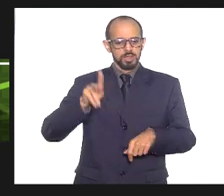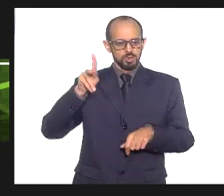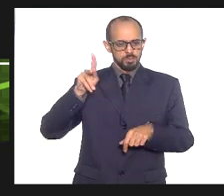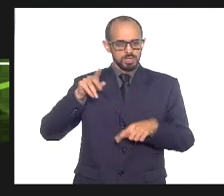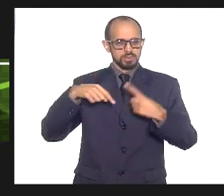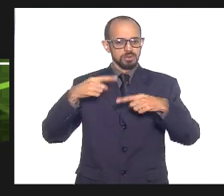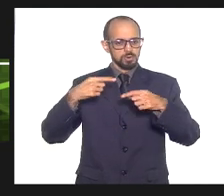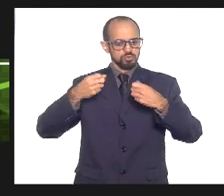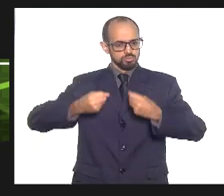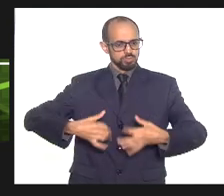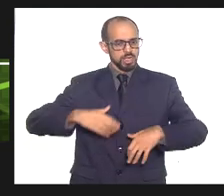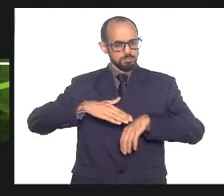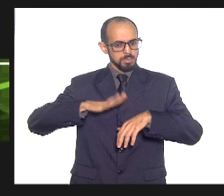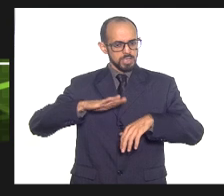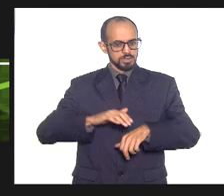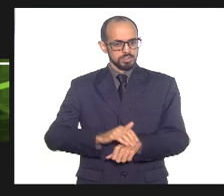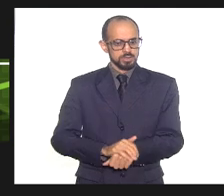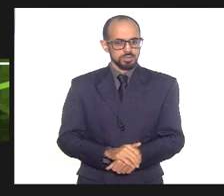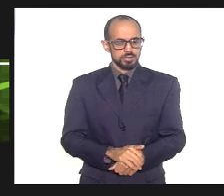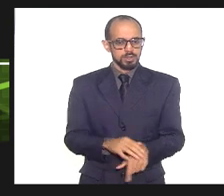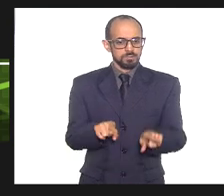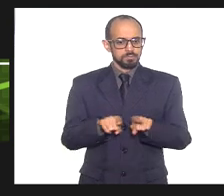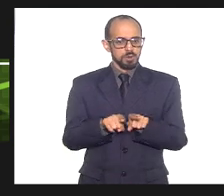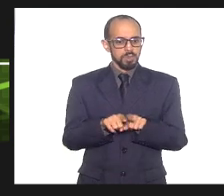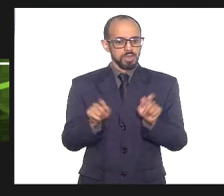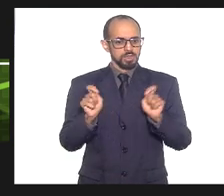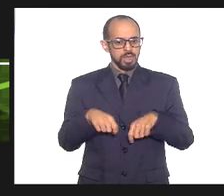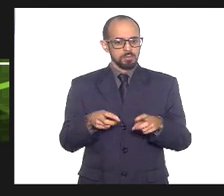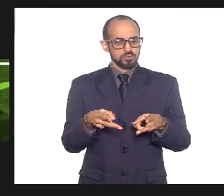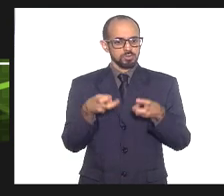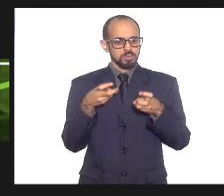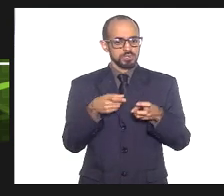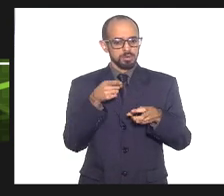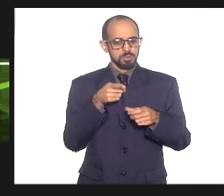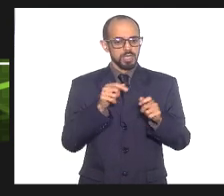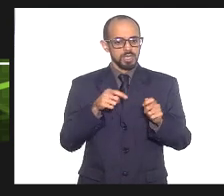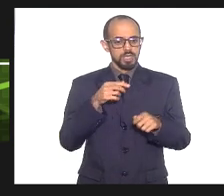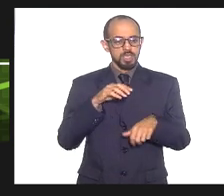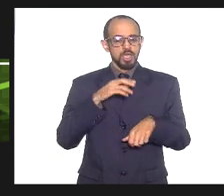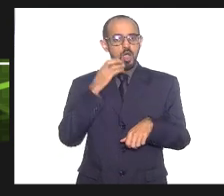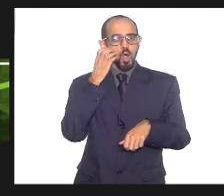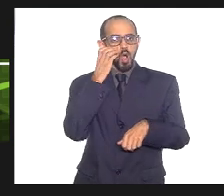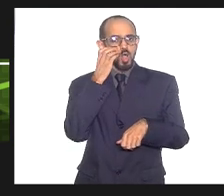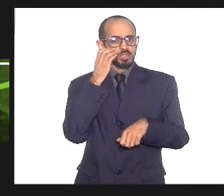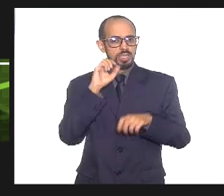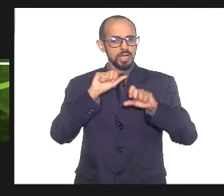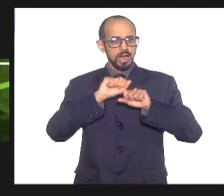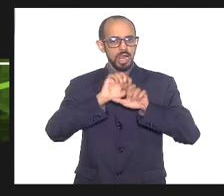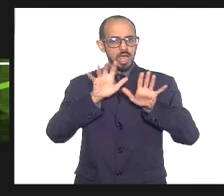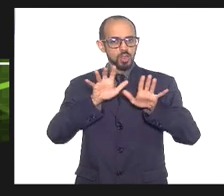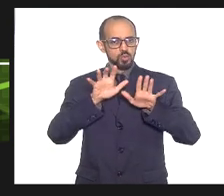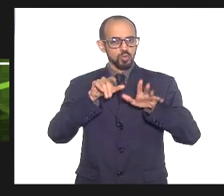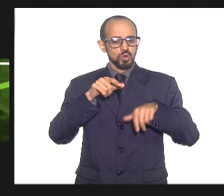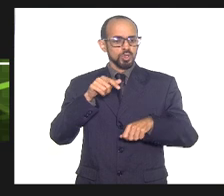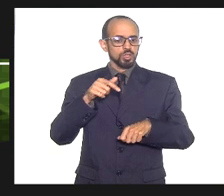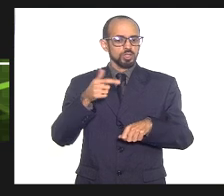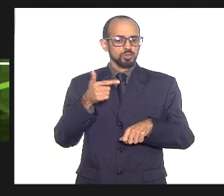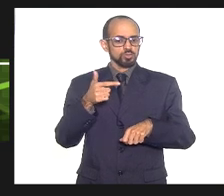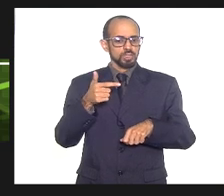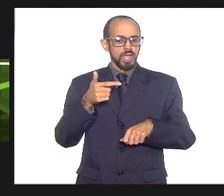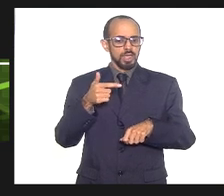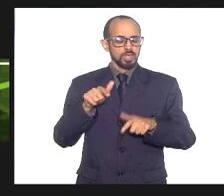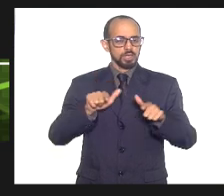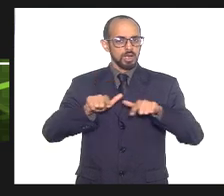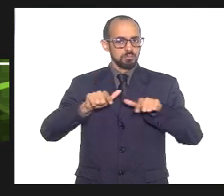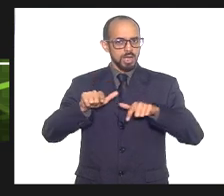sequência. Como podem ver, temos ainda em rosa claro ali, pois não são operados pela Equinor, o